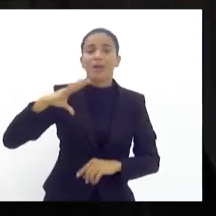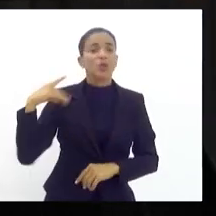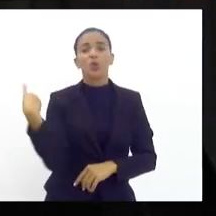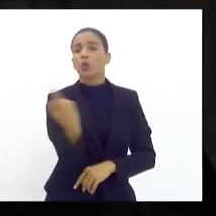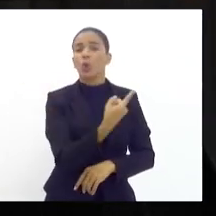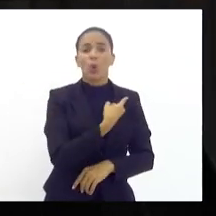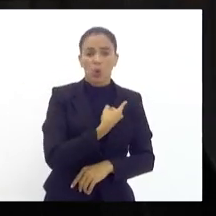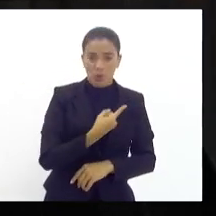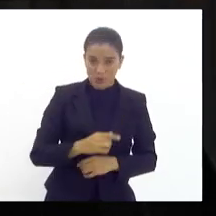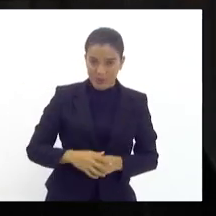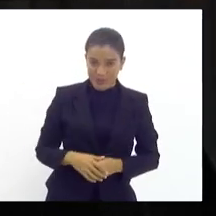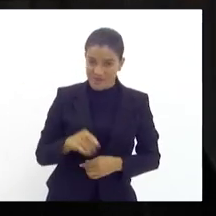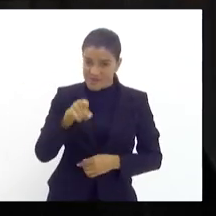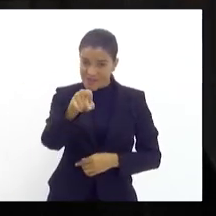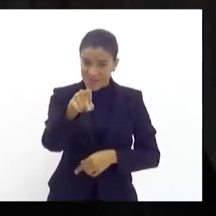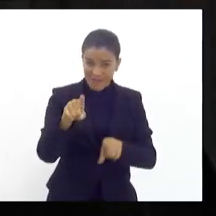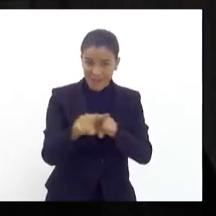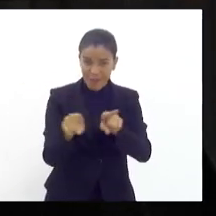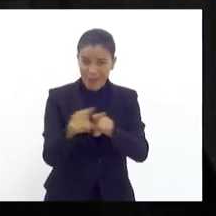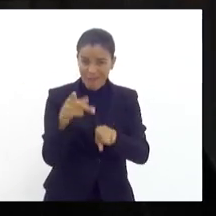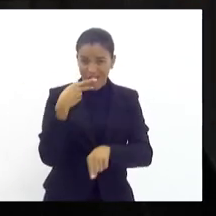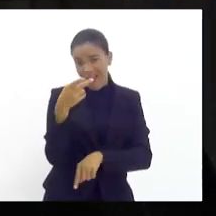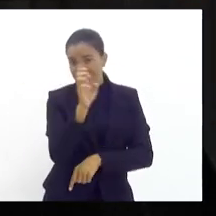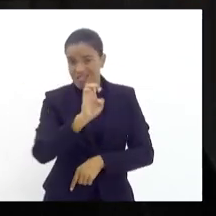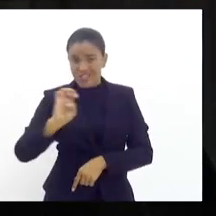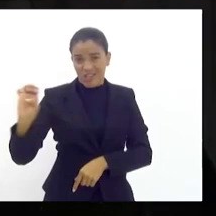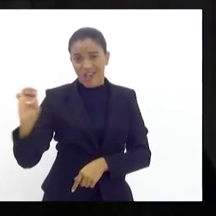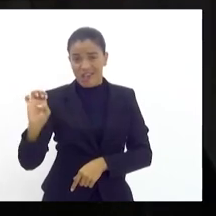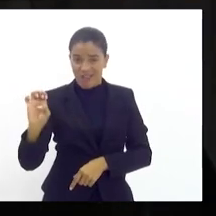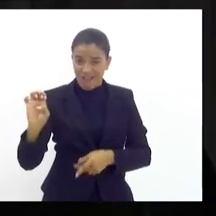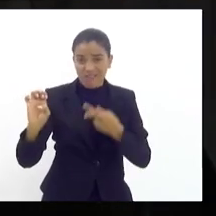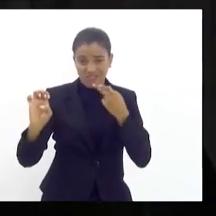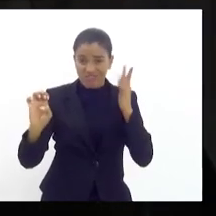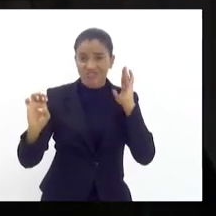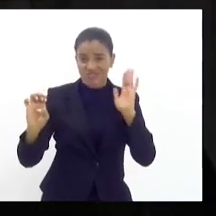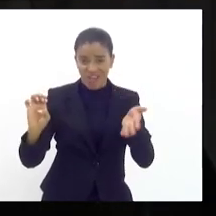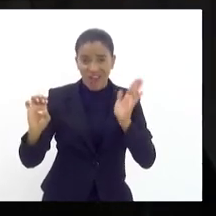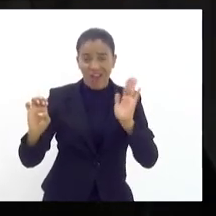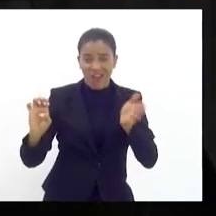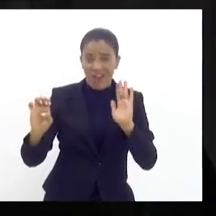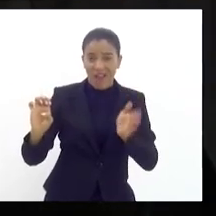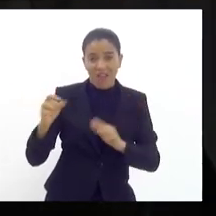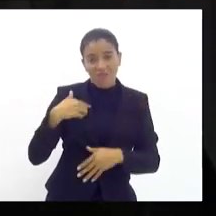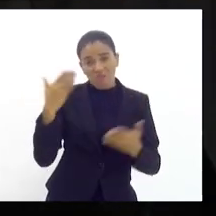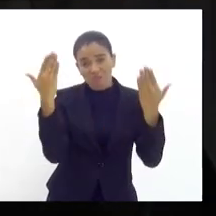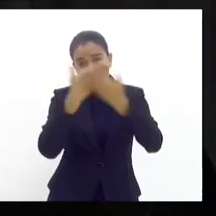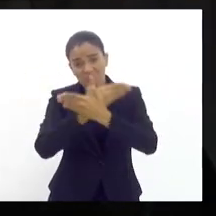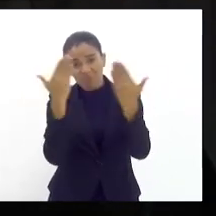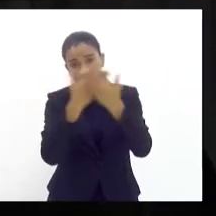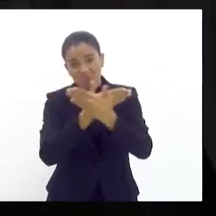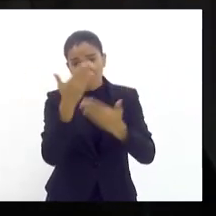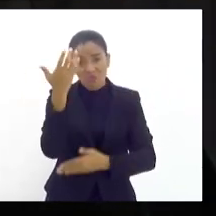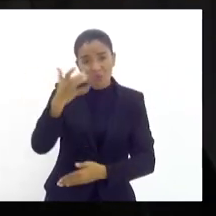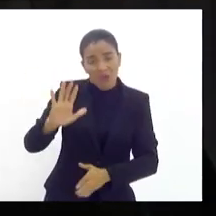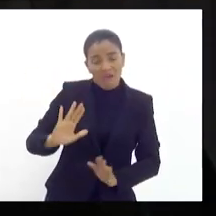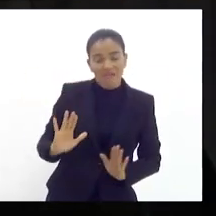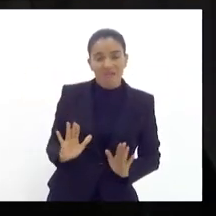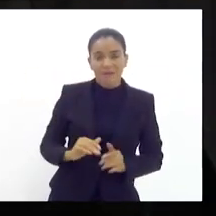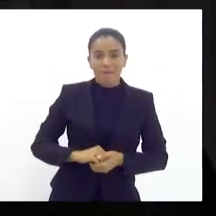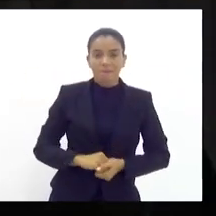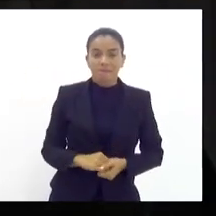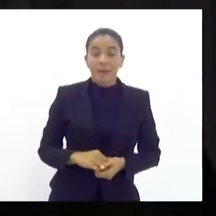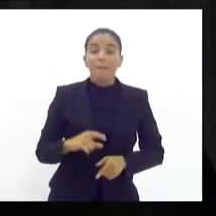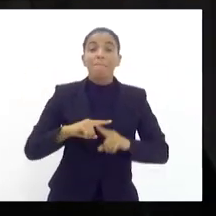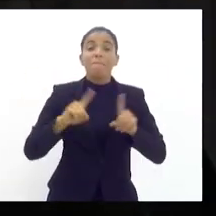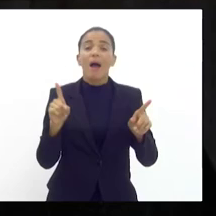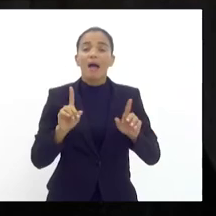todos nós inclusive você que se diz esquerda como já vem chegando e só não enxerga quem não quer ver mas